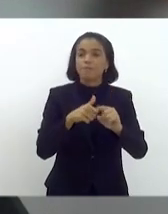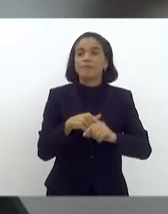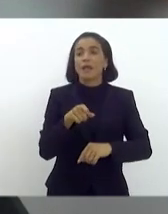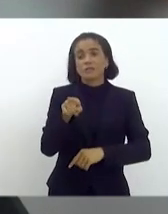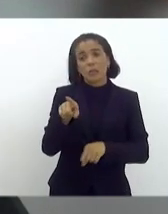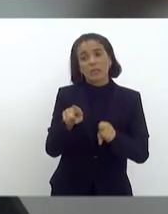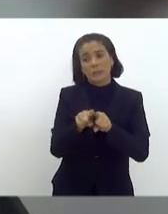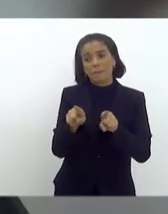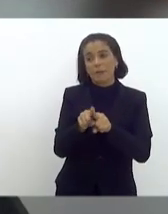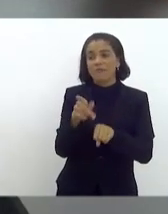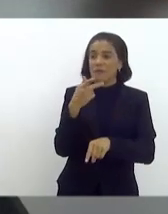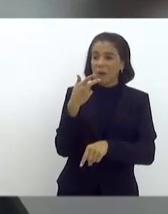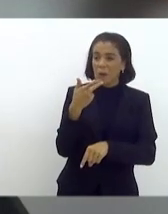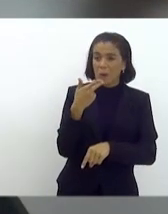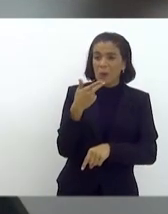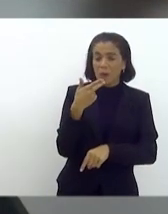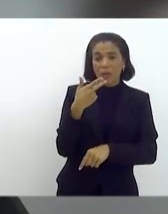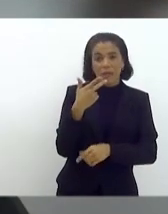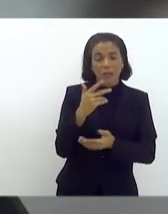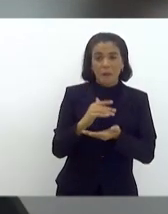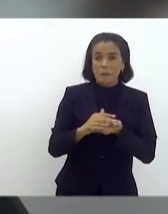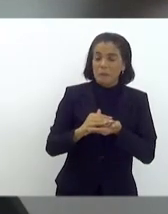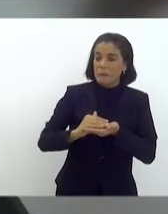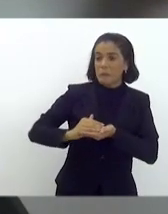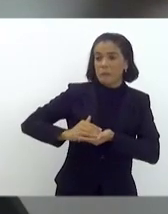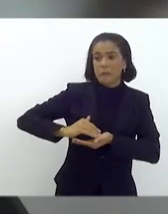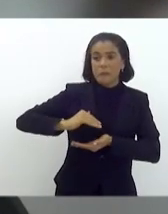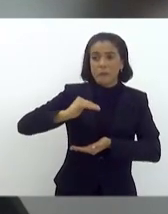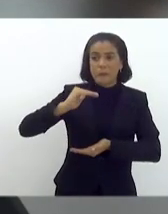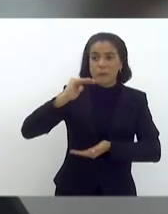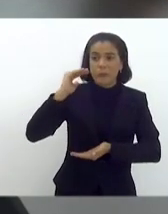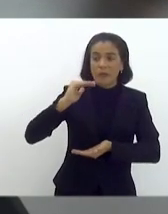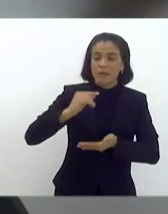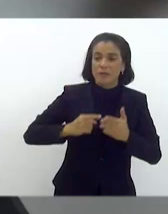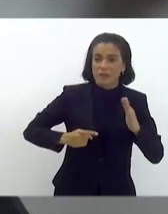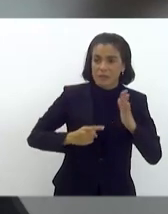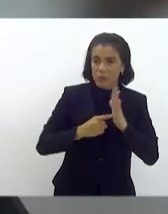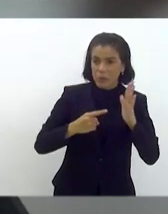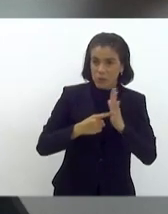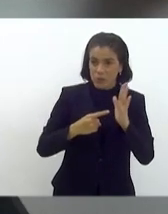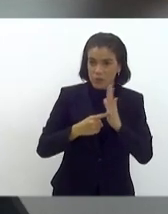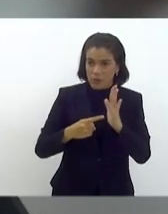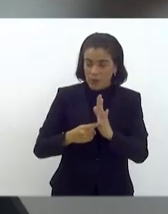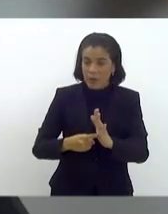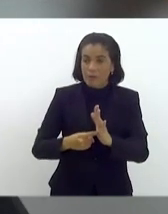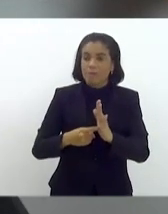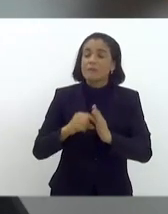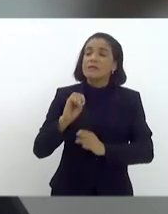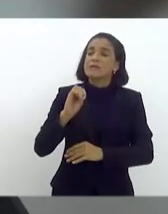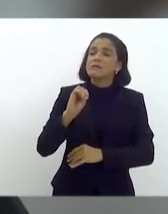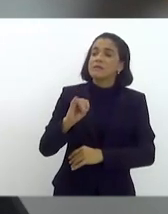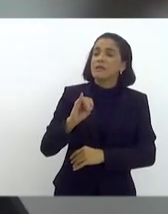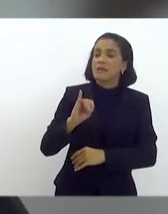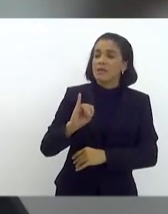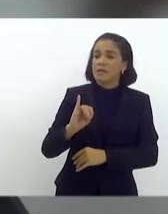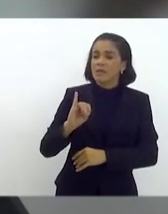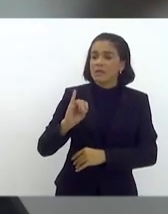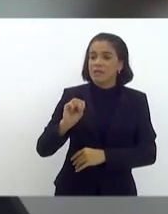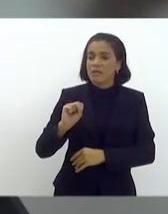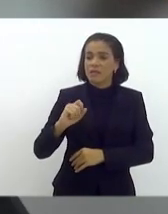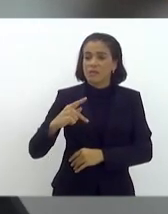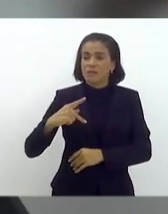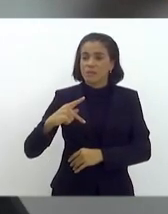afirmada é verdade que é um volume muito grande de subnotificações se o esp tem uma